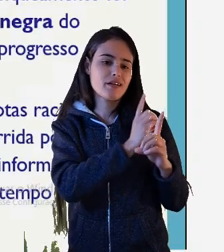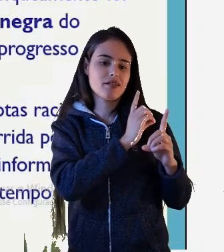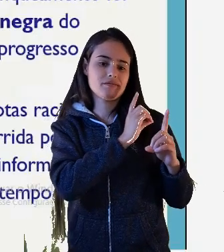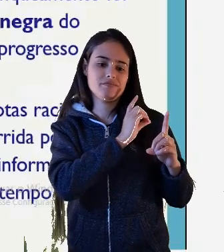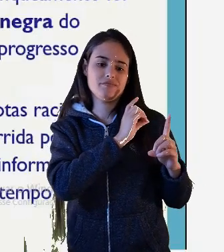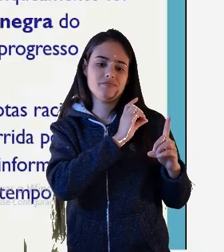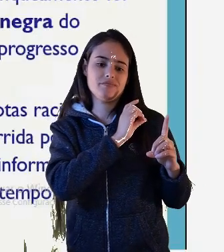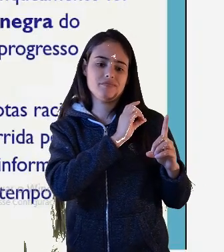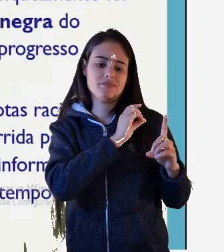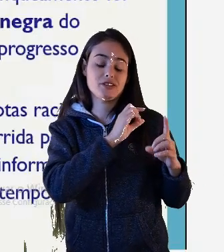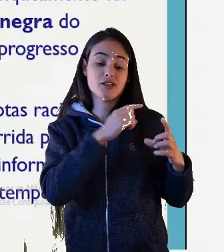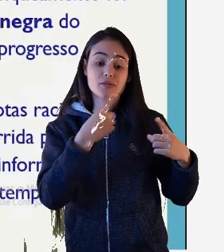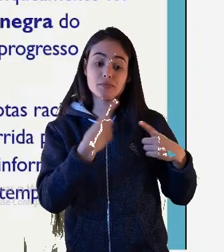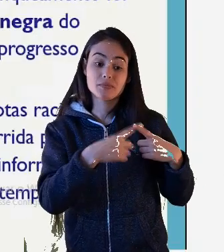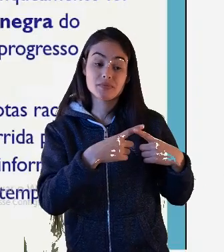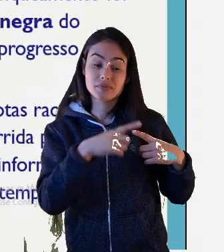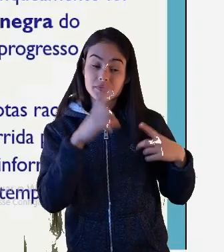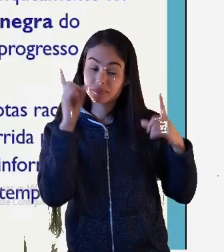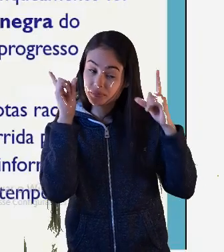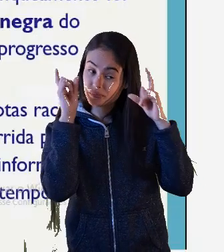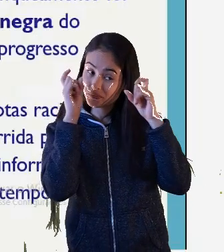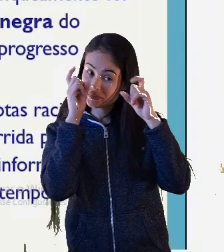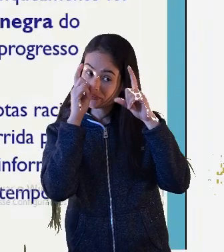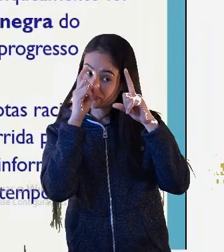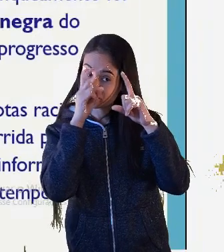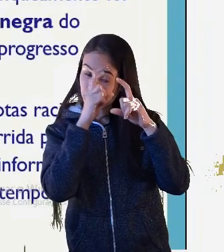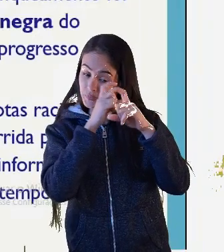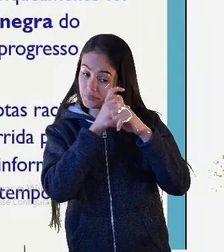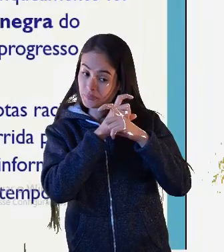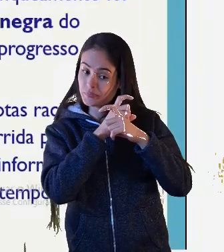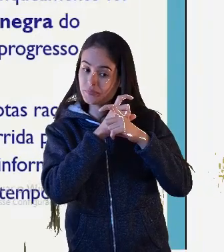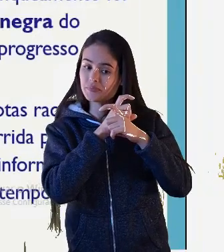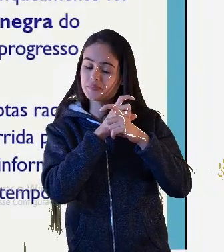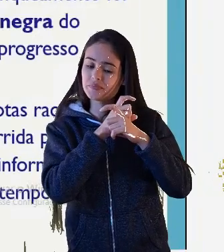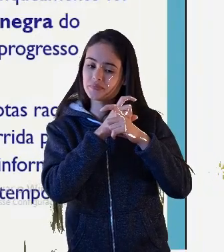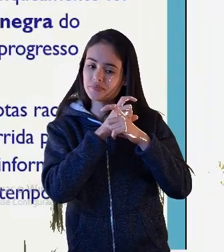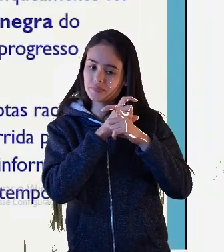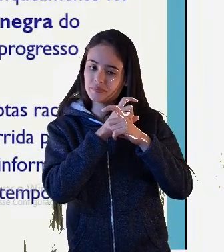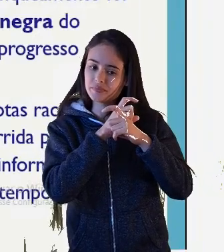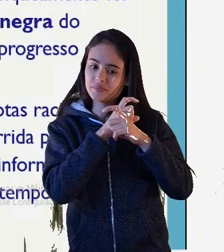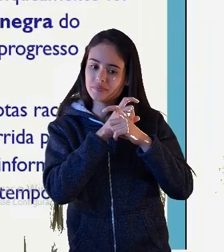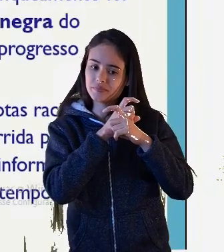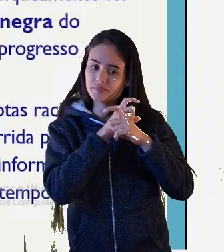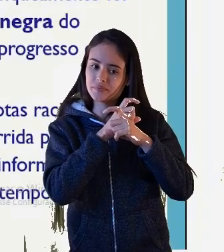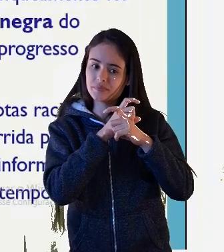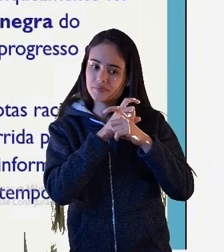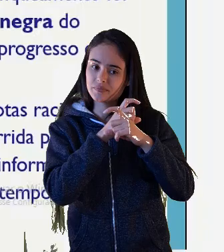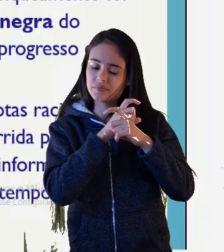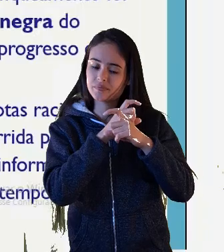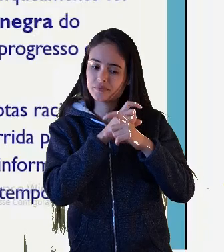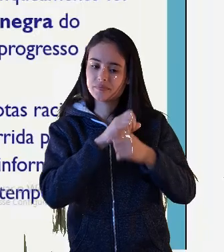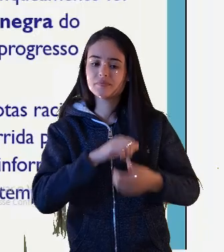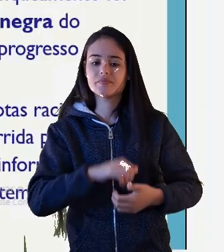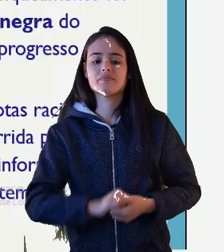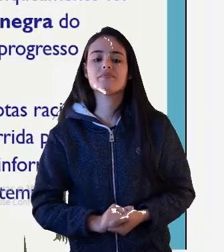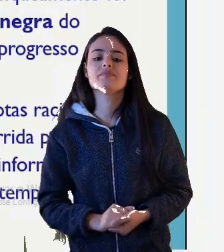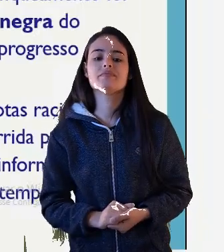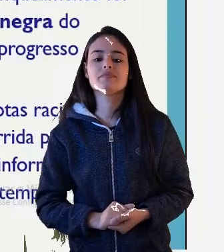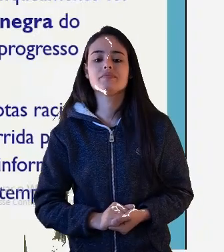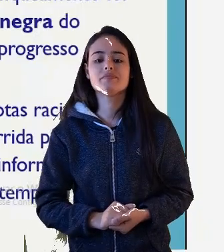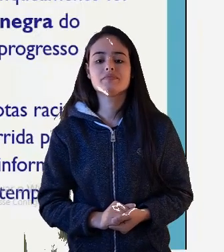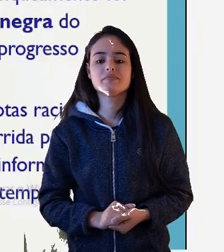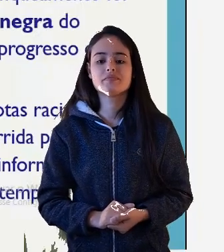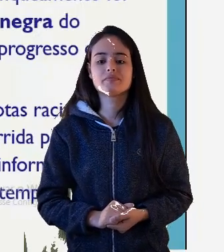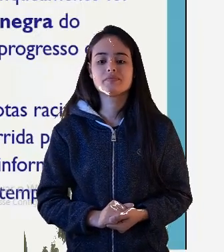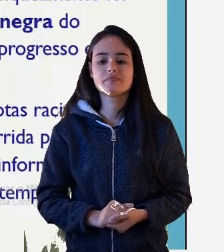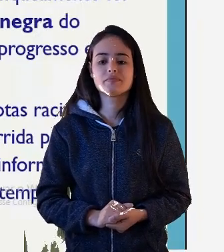tivessem começado do mesmo ponto na corrida por oportunidades. Claro que não, né? Como aponta Tiago Rogério, havia uma cota